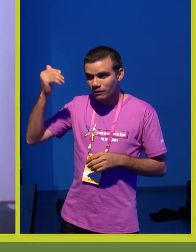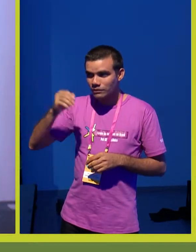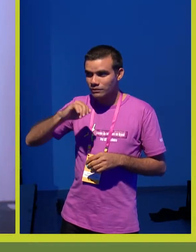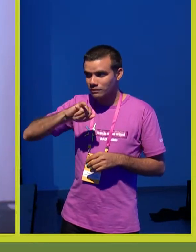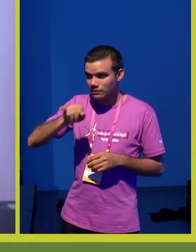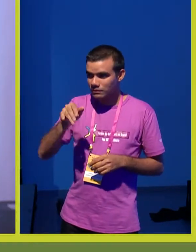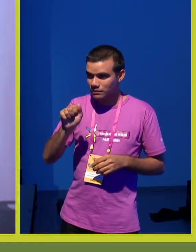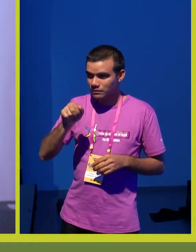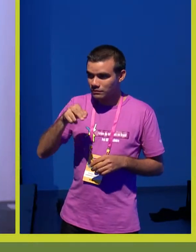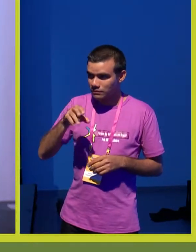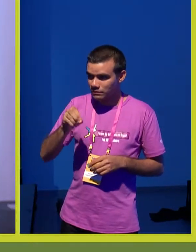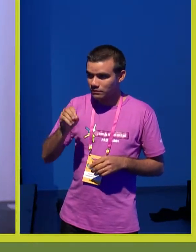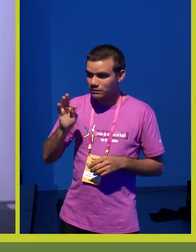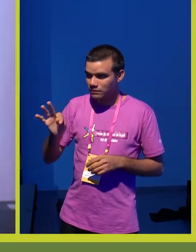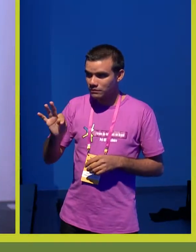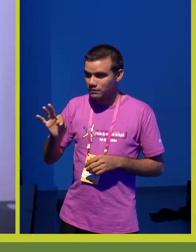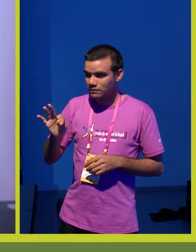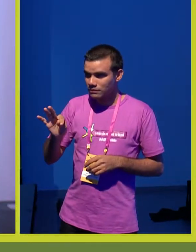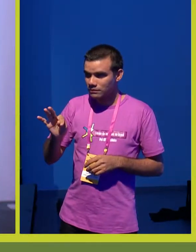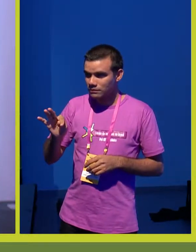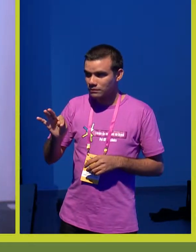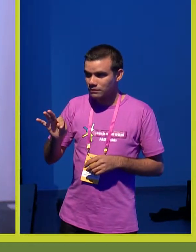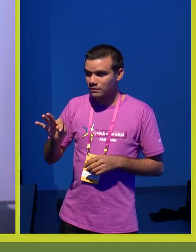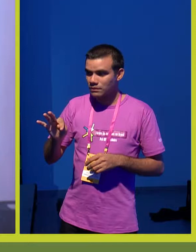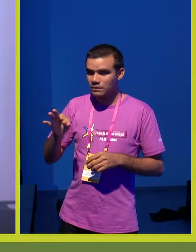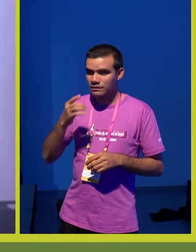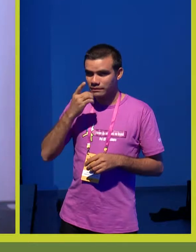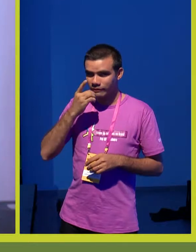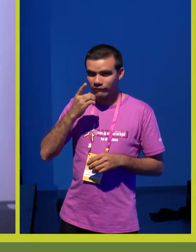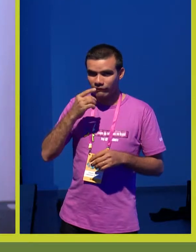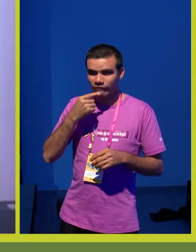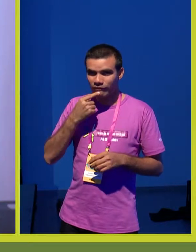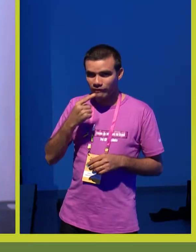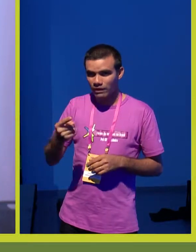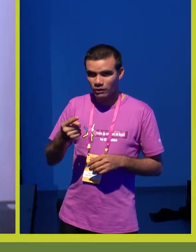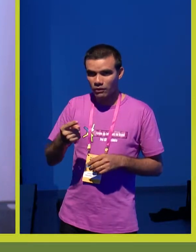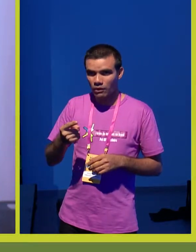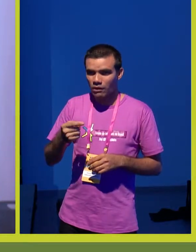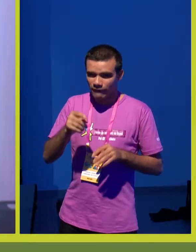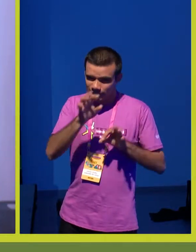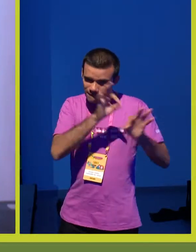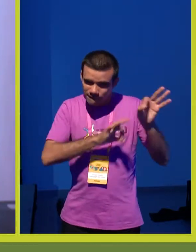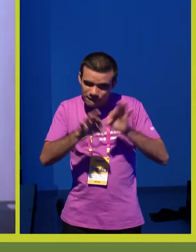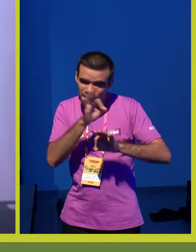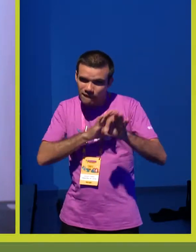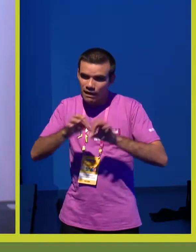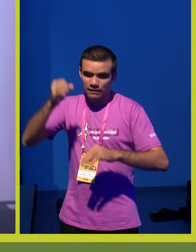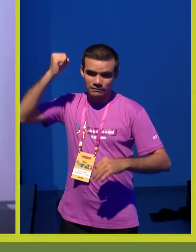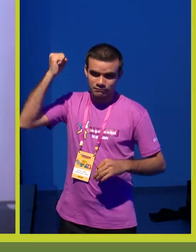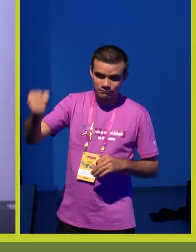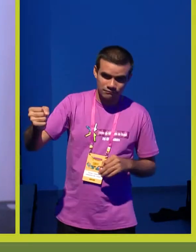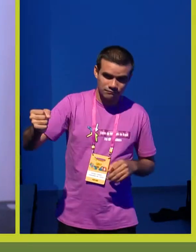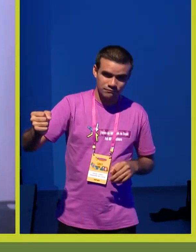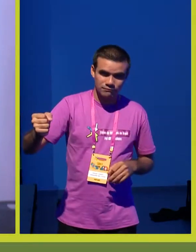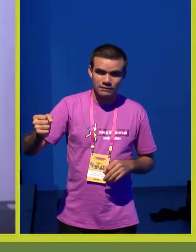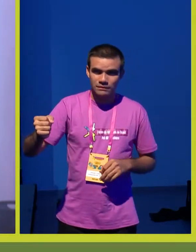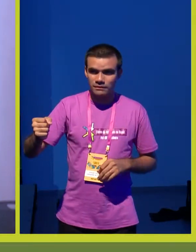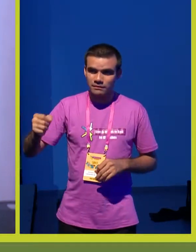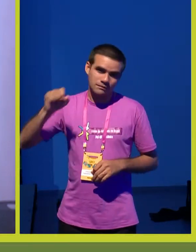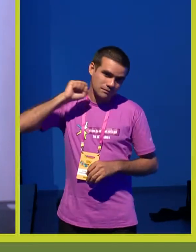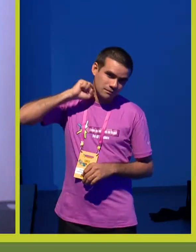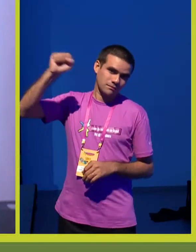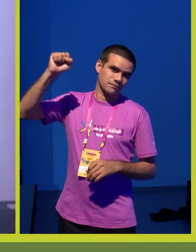Janot em que ele declarou uma suposta preparação de um assassinato suicídio